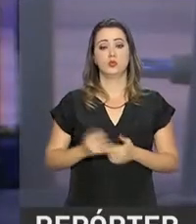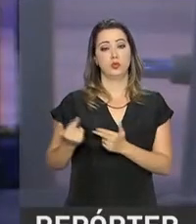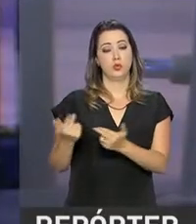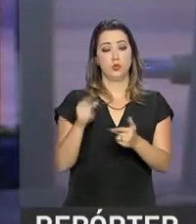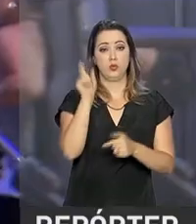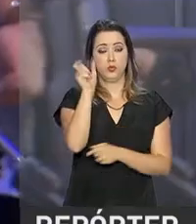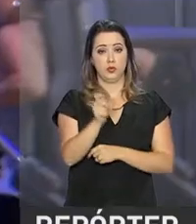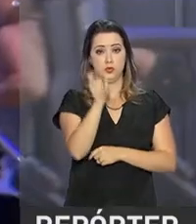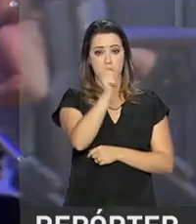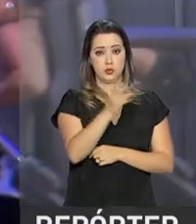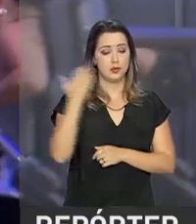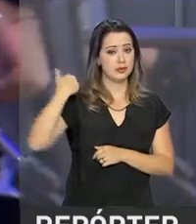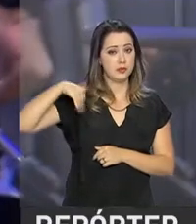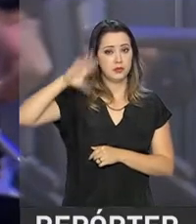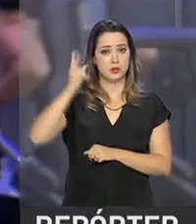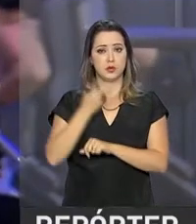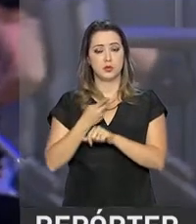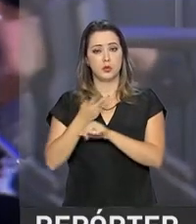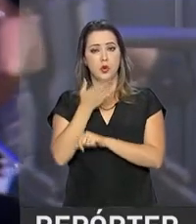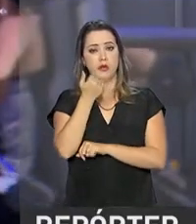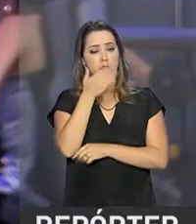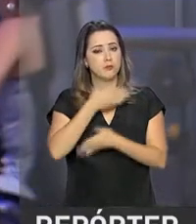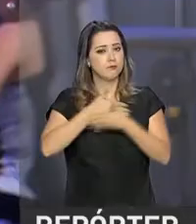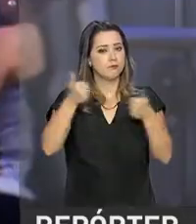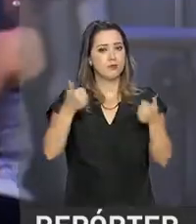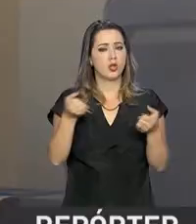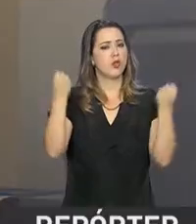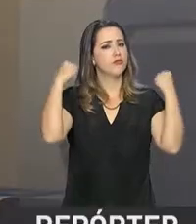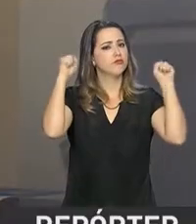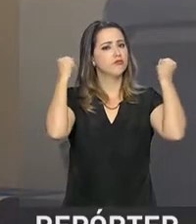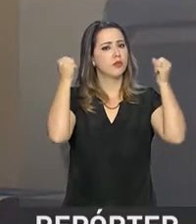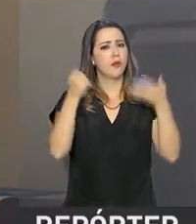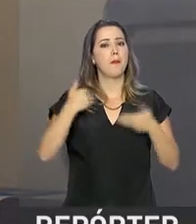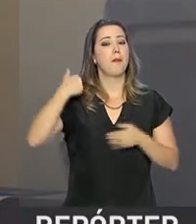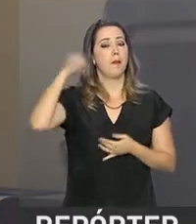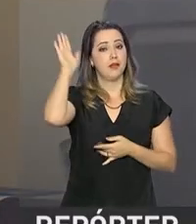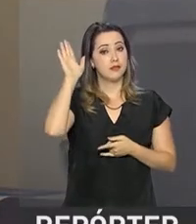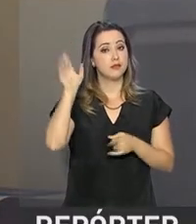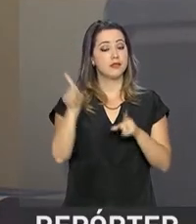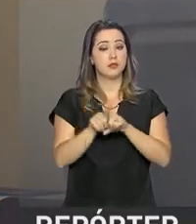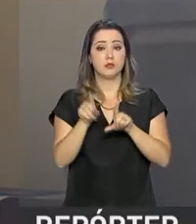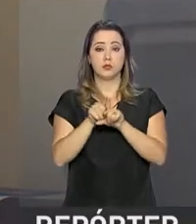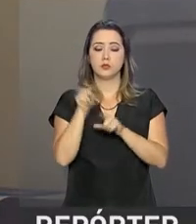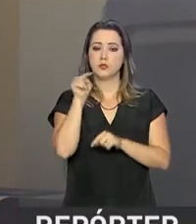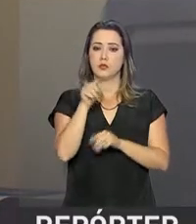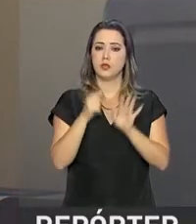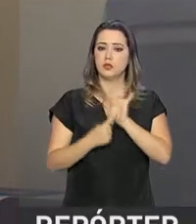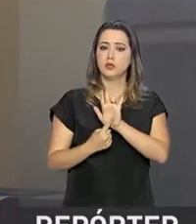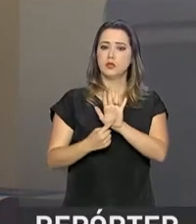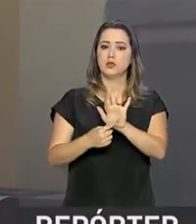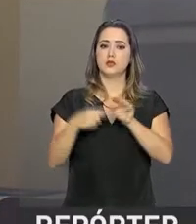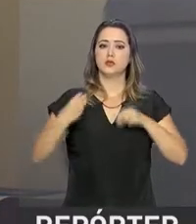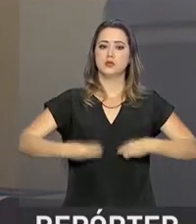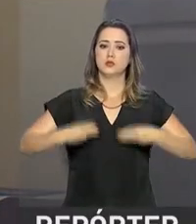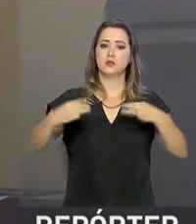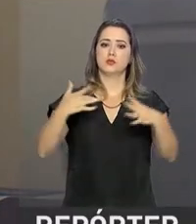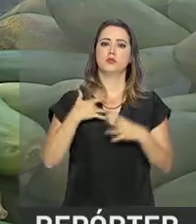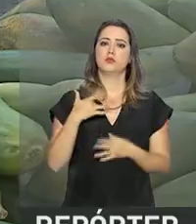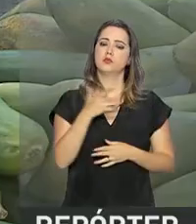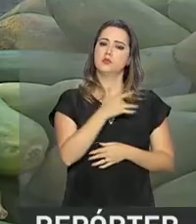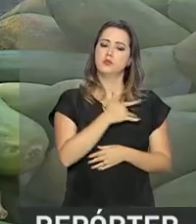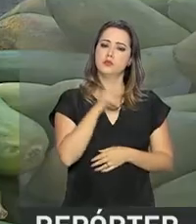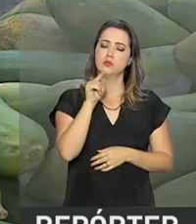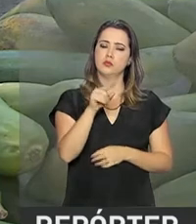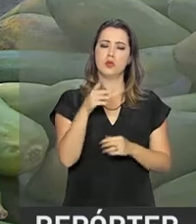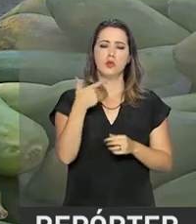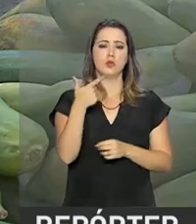mais pessoas estão se alimentando melhor e se exercitando mais é o que mostra uma pesquisa do ministério da saúde segundo ela